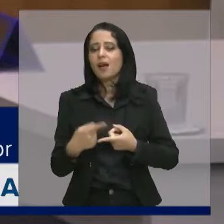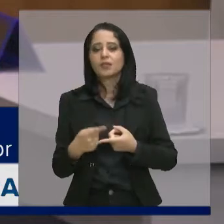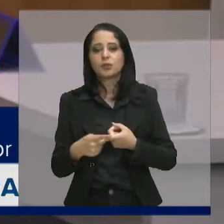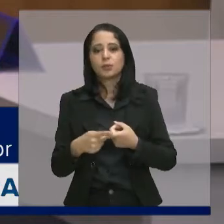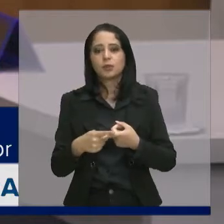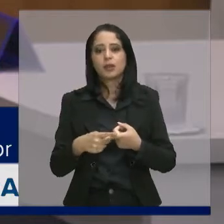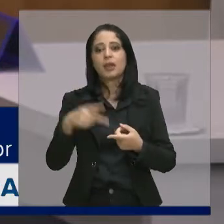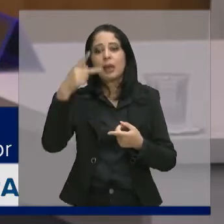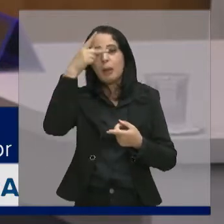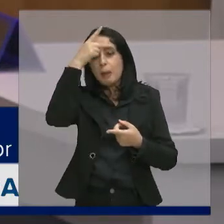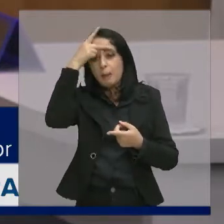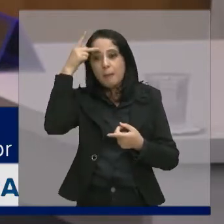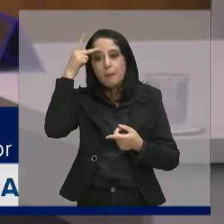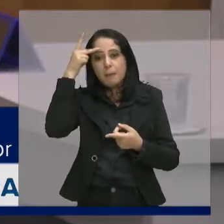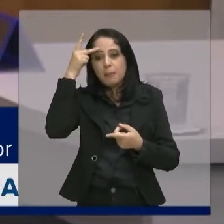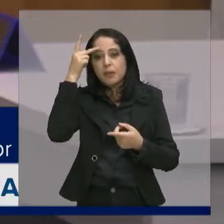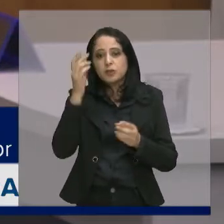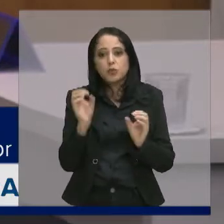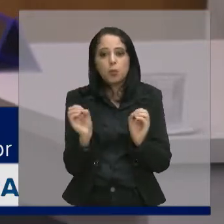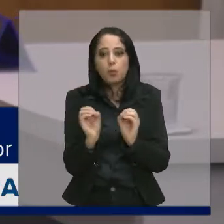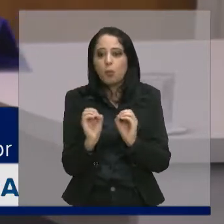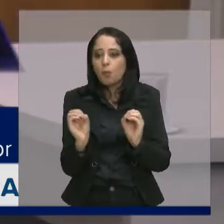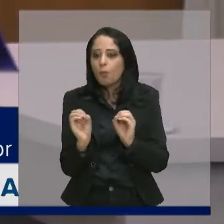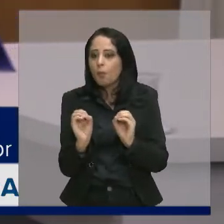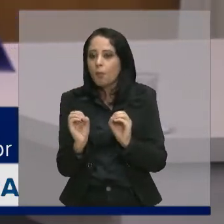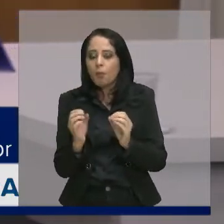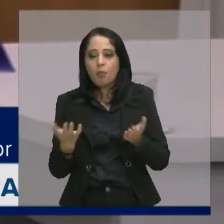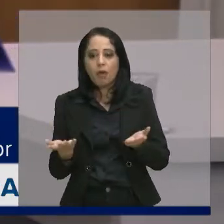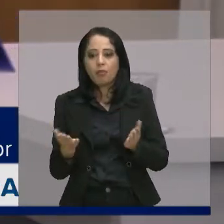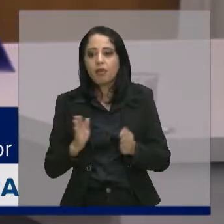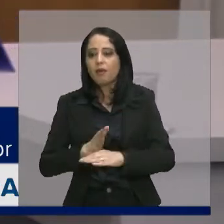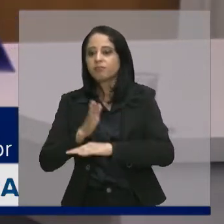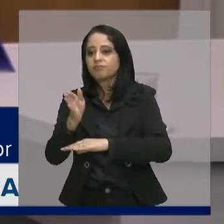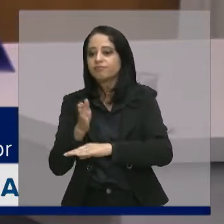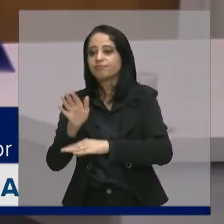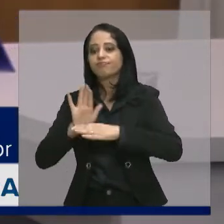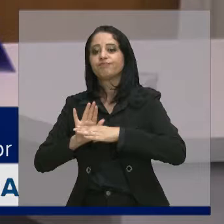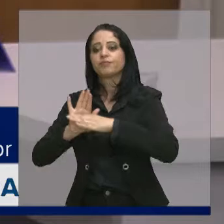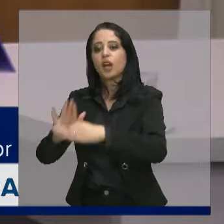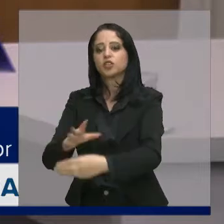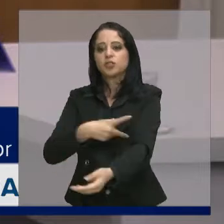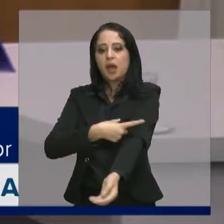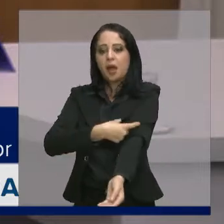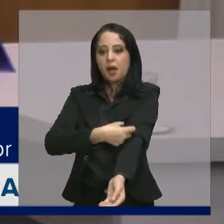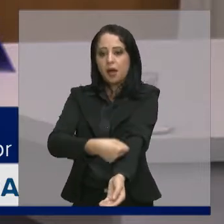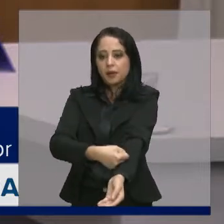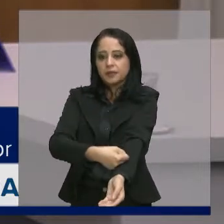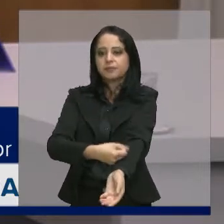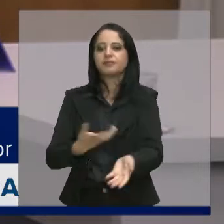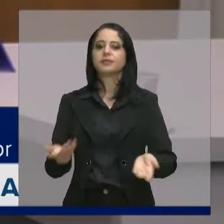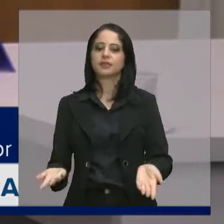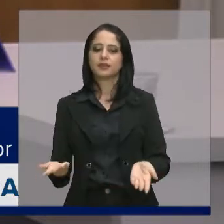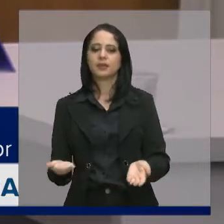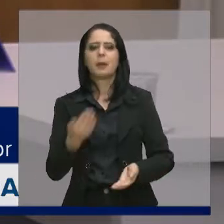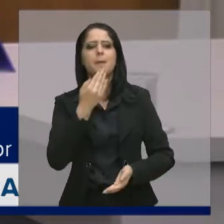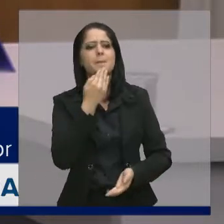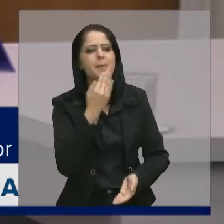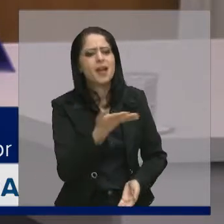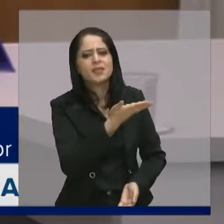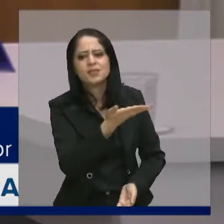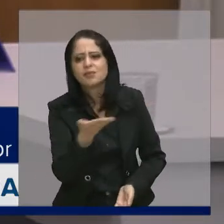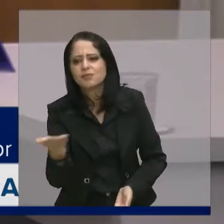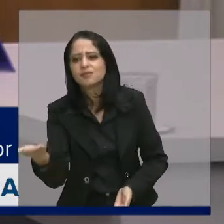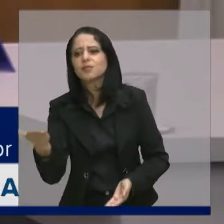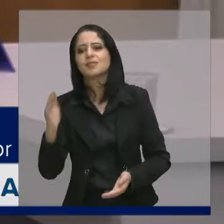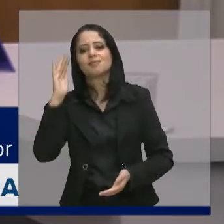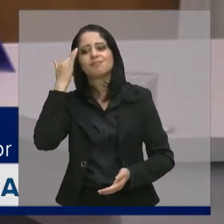pessoas que têm ido buscar fazer essa doação. Então eu quero aqui fazer um apelo às pessoas que possam entender